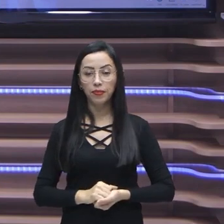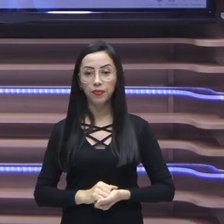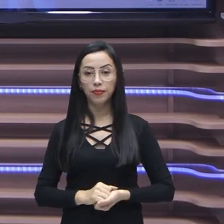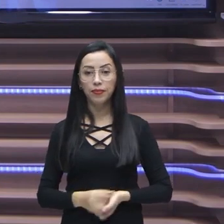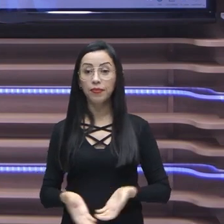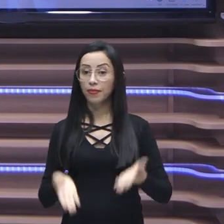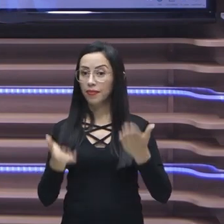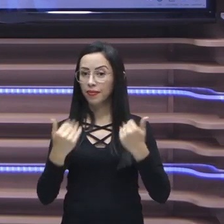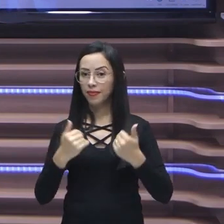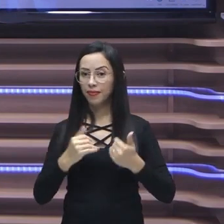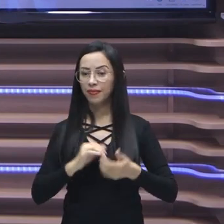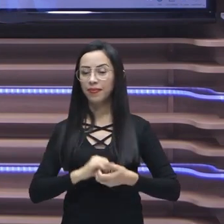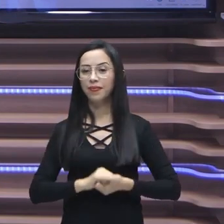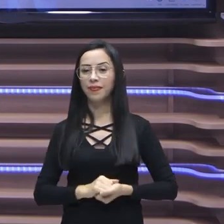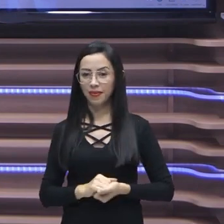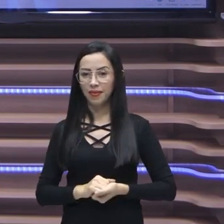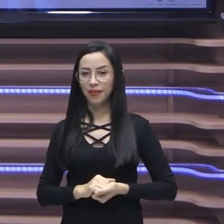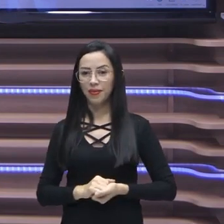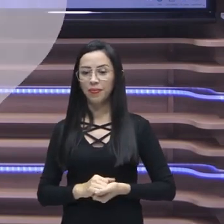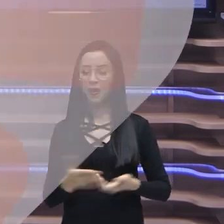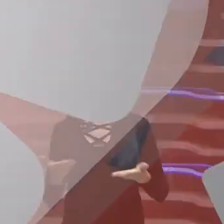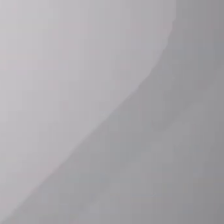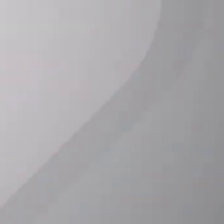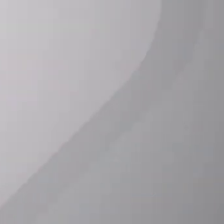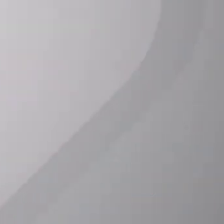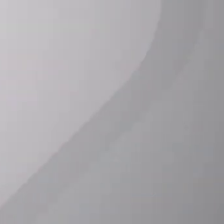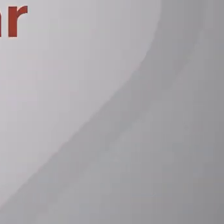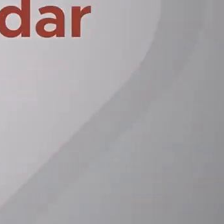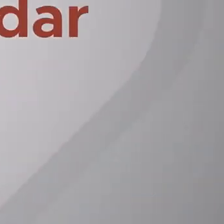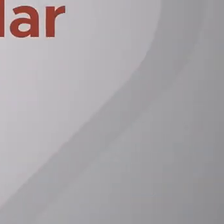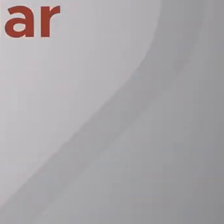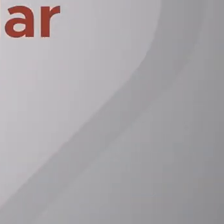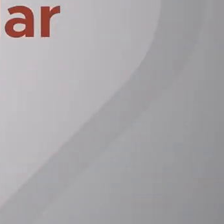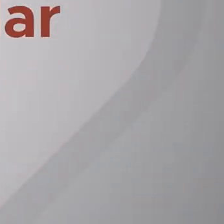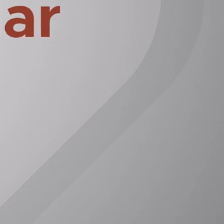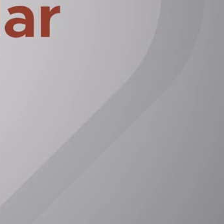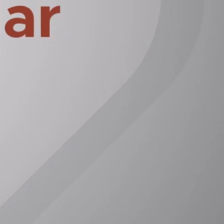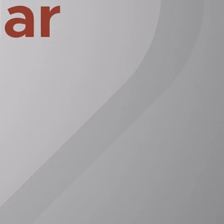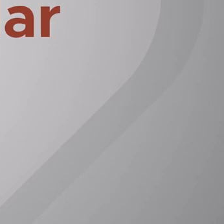Vamos lá para nosso momento de estudar?